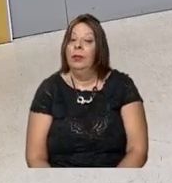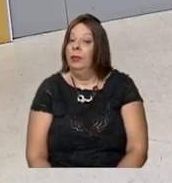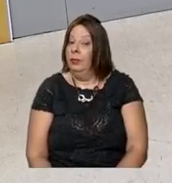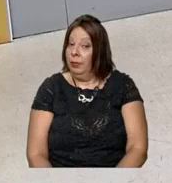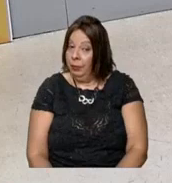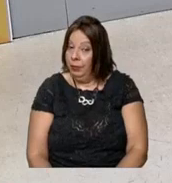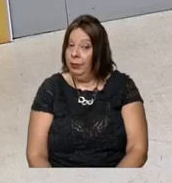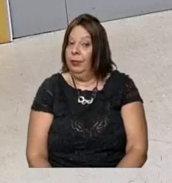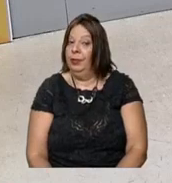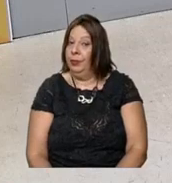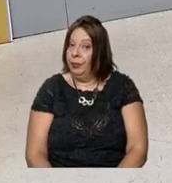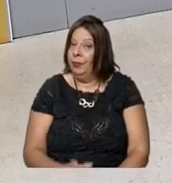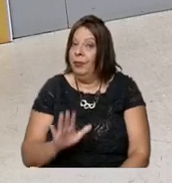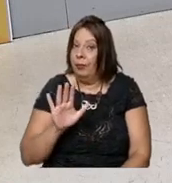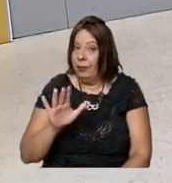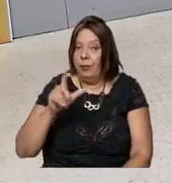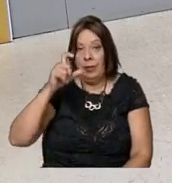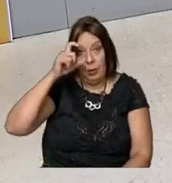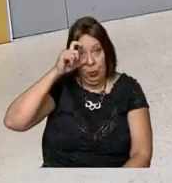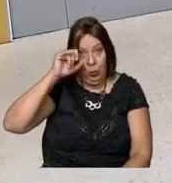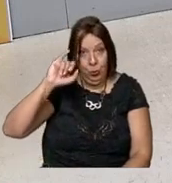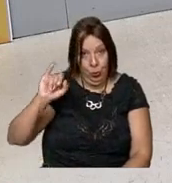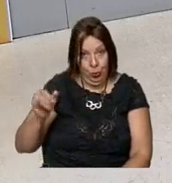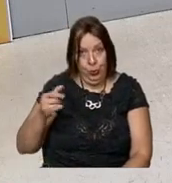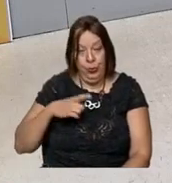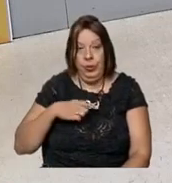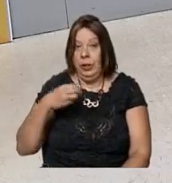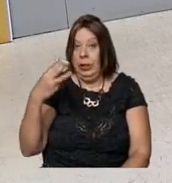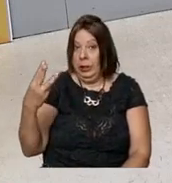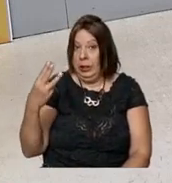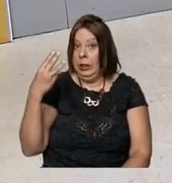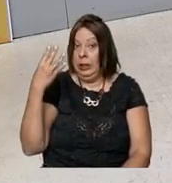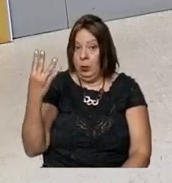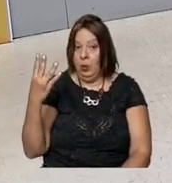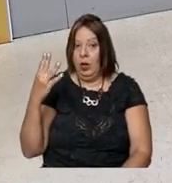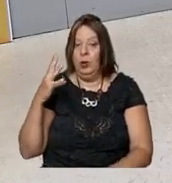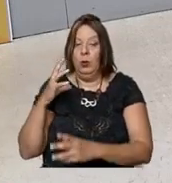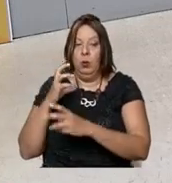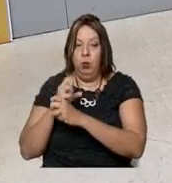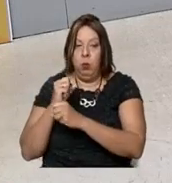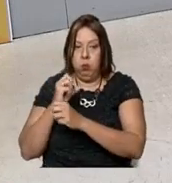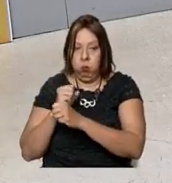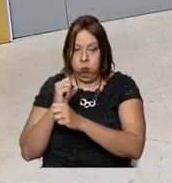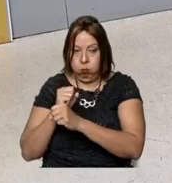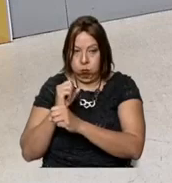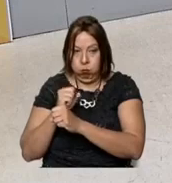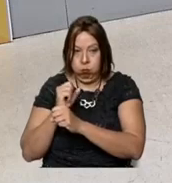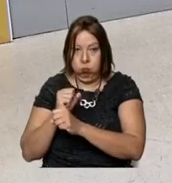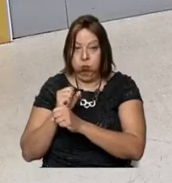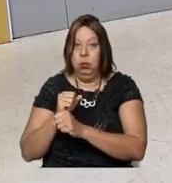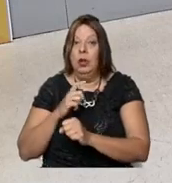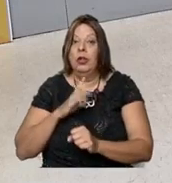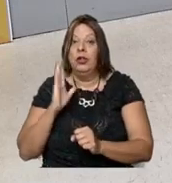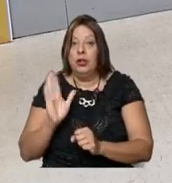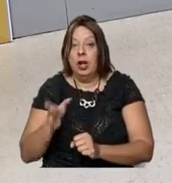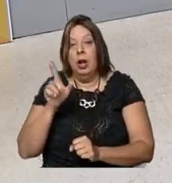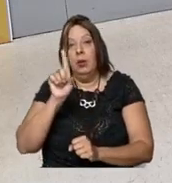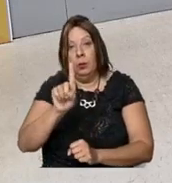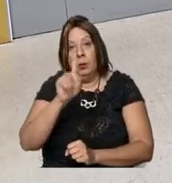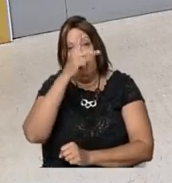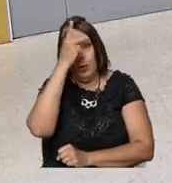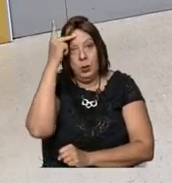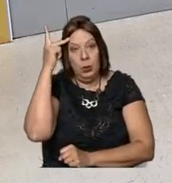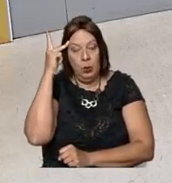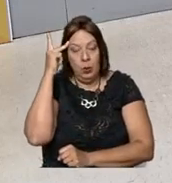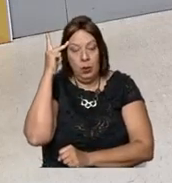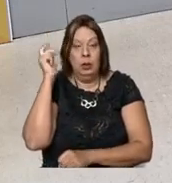amigo Júnior Vessiani, 34 bolinhas chamadas, ó, já tem um título aí na espera, viu? Olha, estamos aí, fazendo. Hein? Olha aí,